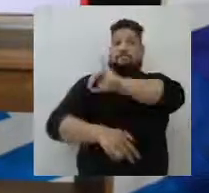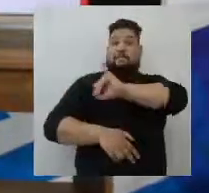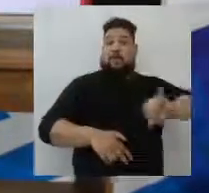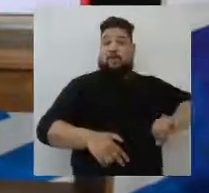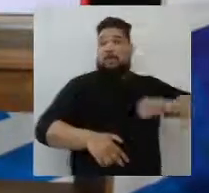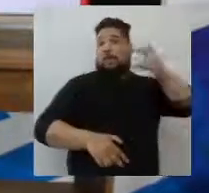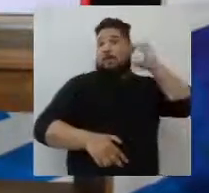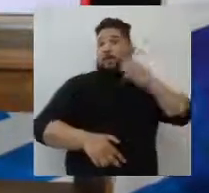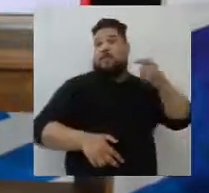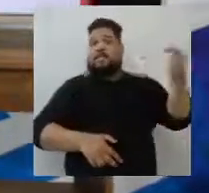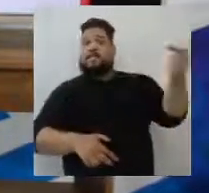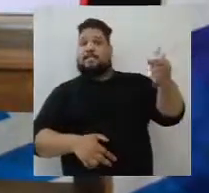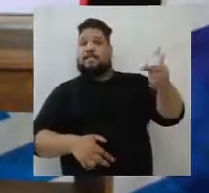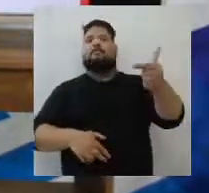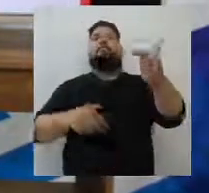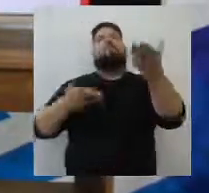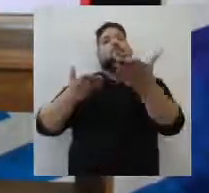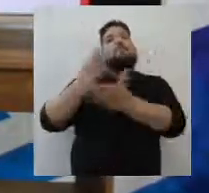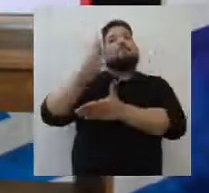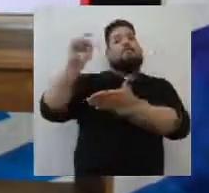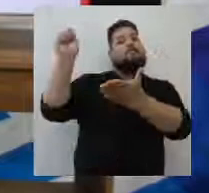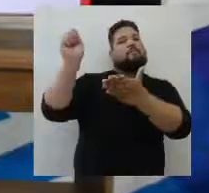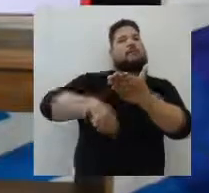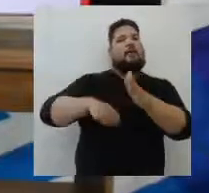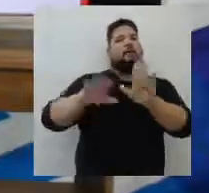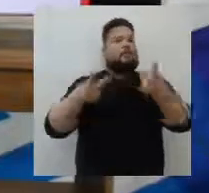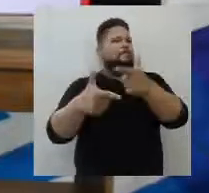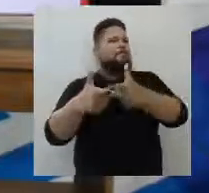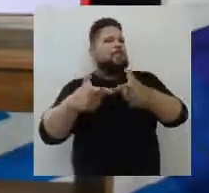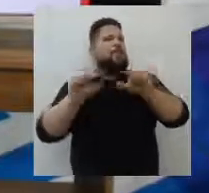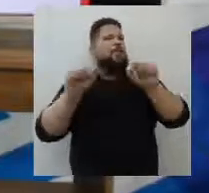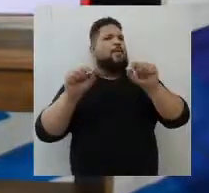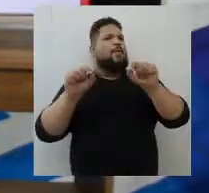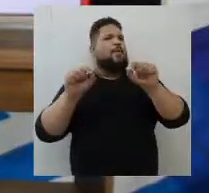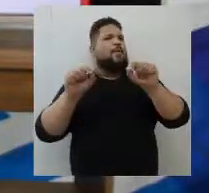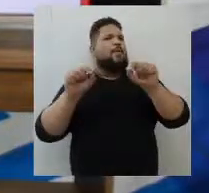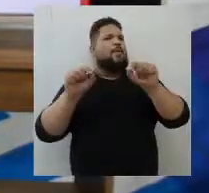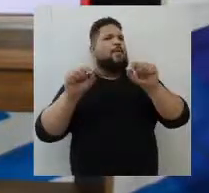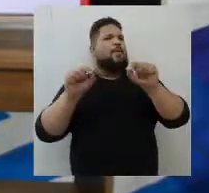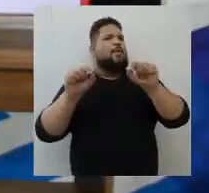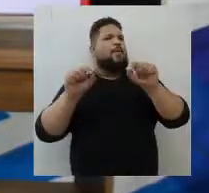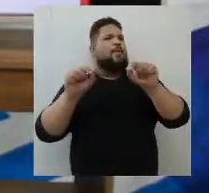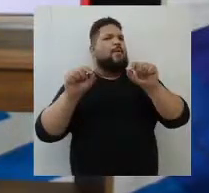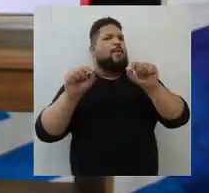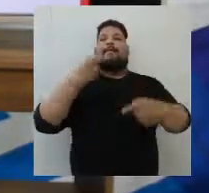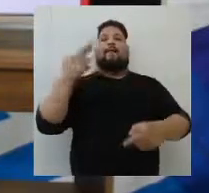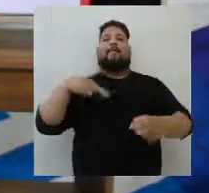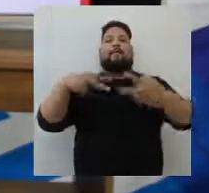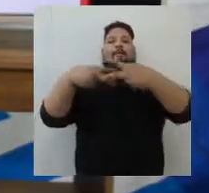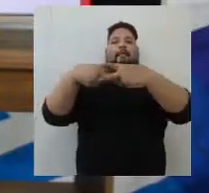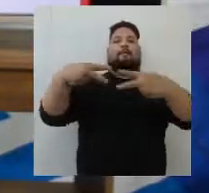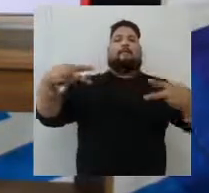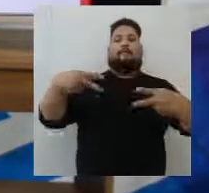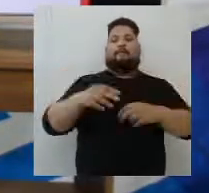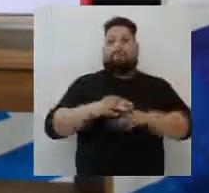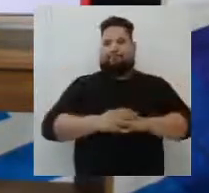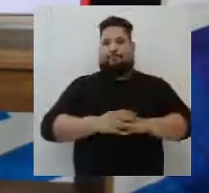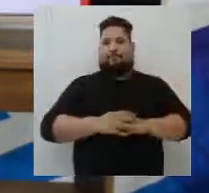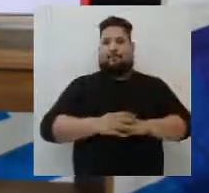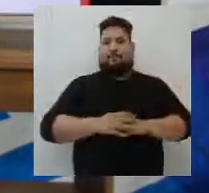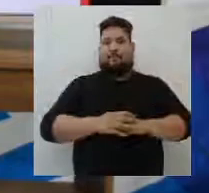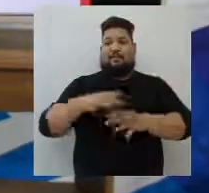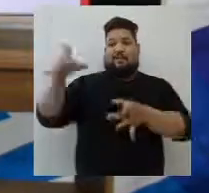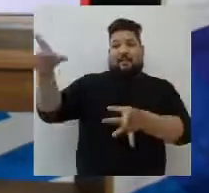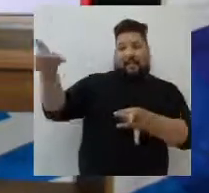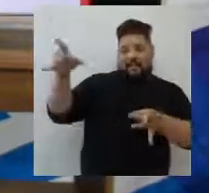II. Qual foi o problema aí? Dom Pedro era maçom e não vai acatar